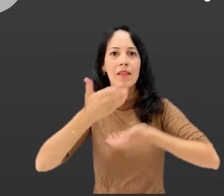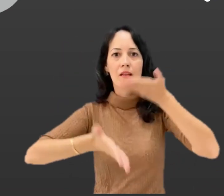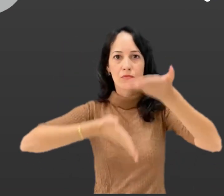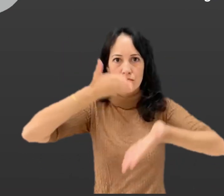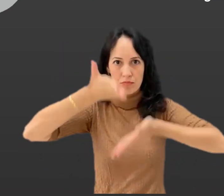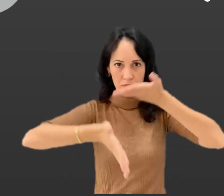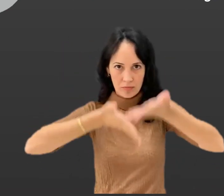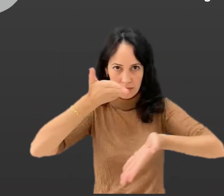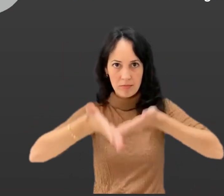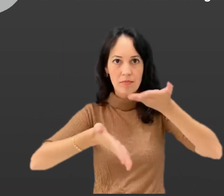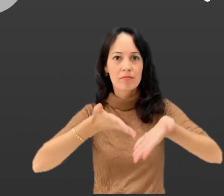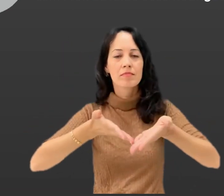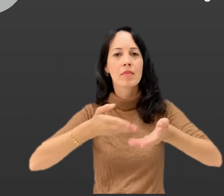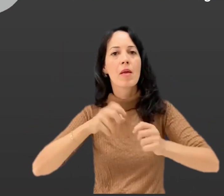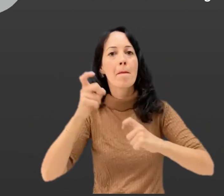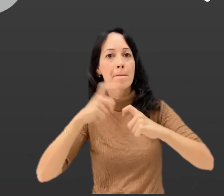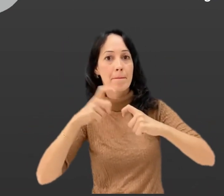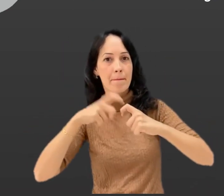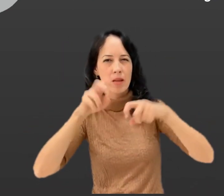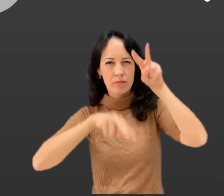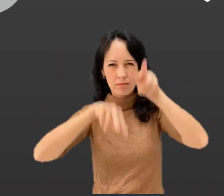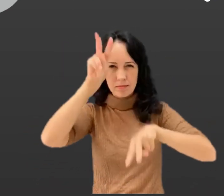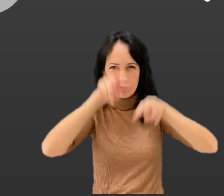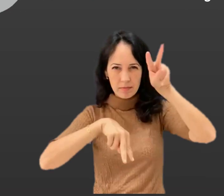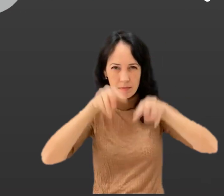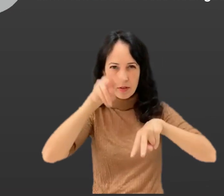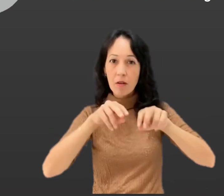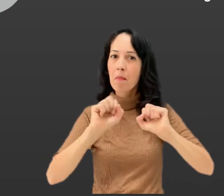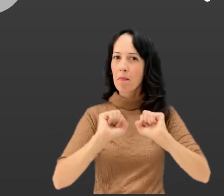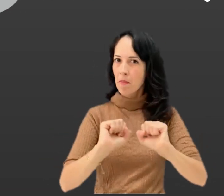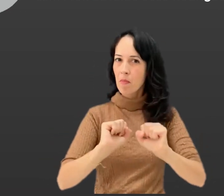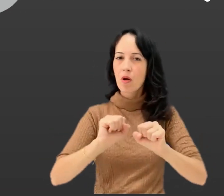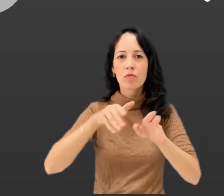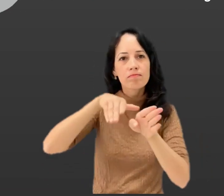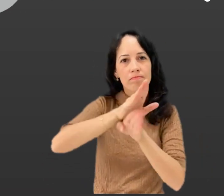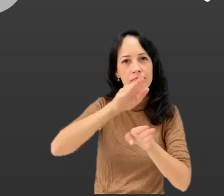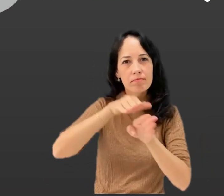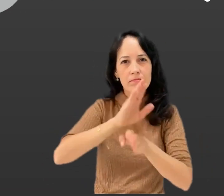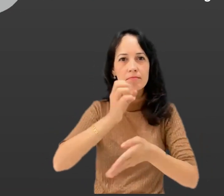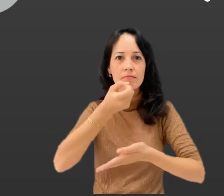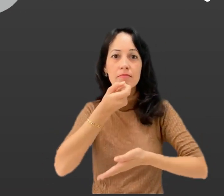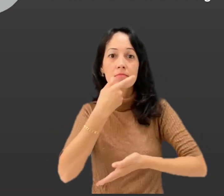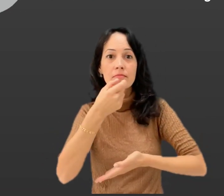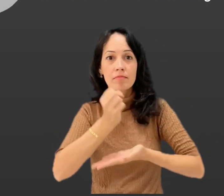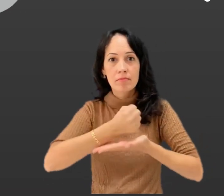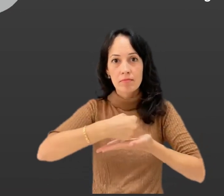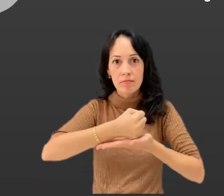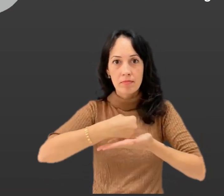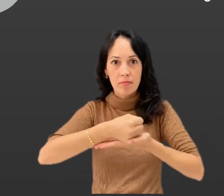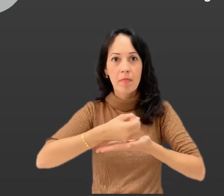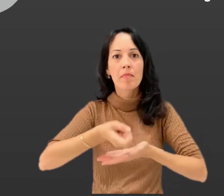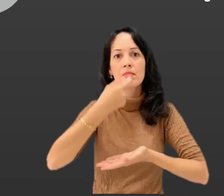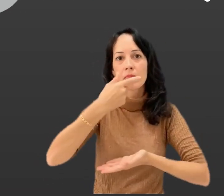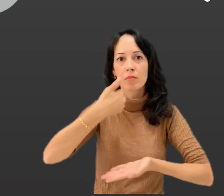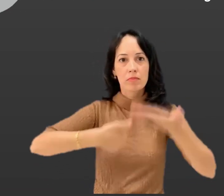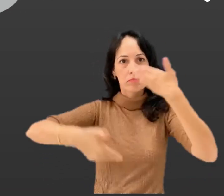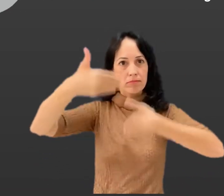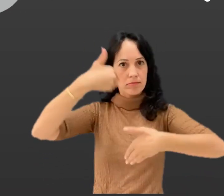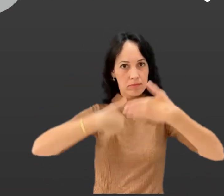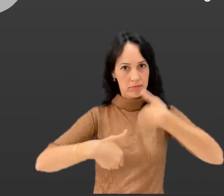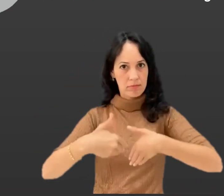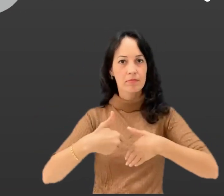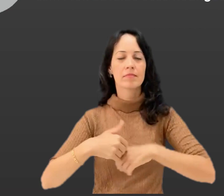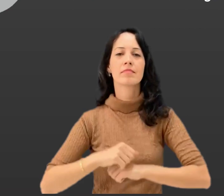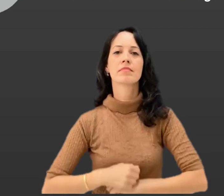nesse tratamento, definindo se é qual o melhor remédio, qual a melhor forma de cuidar dessa